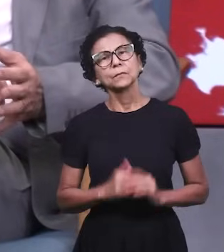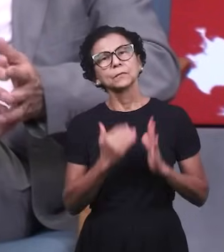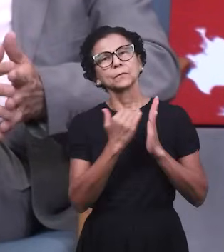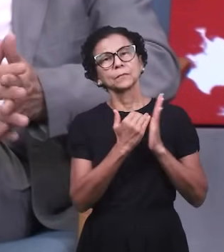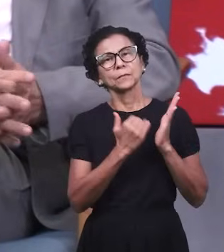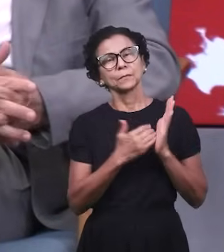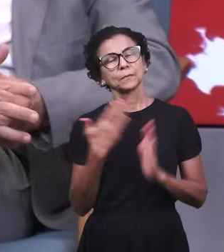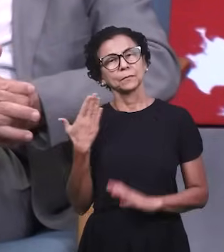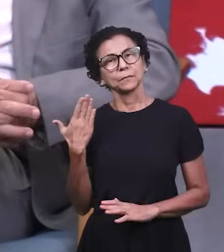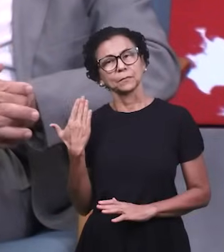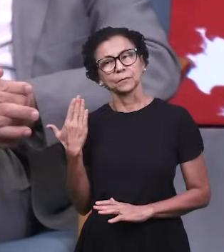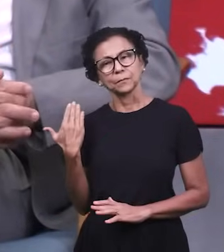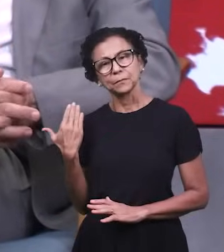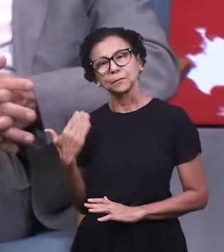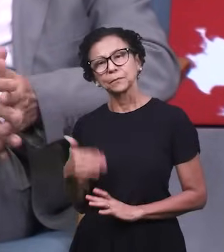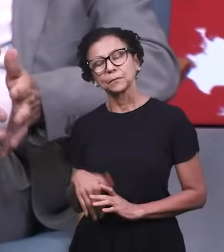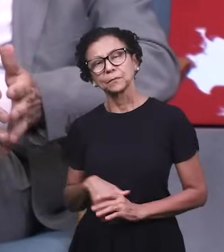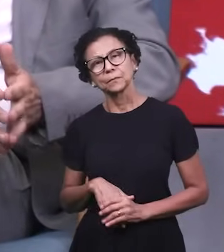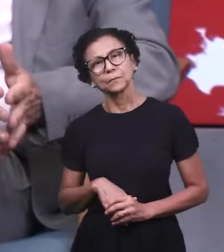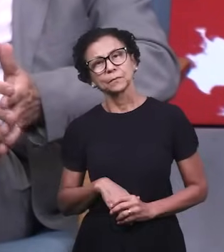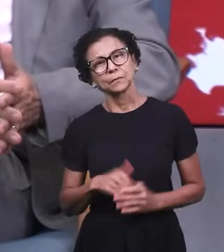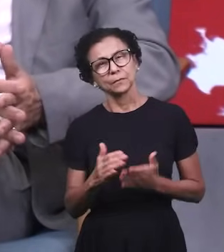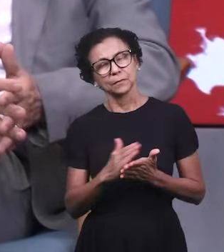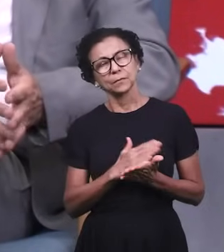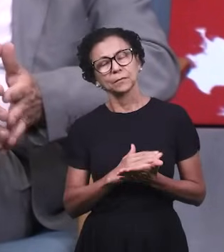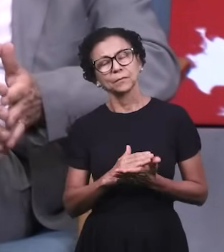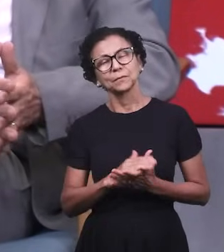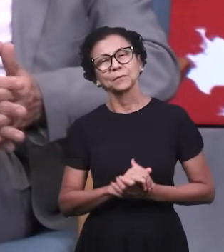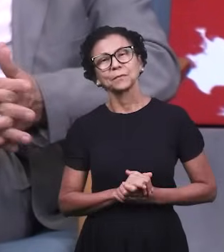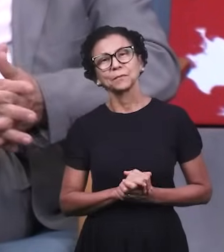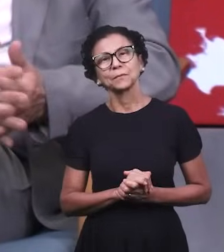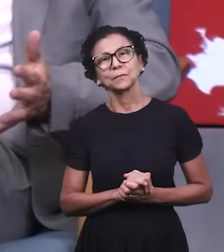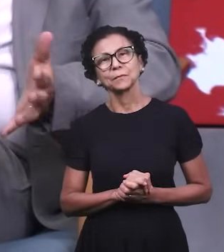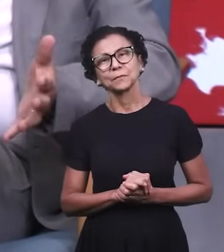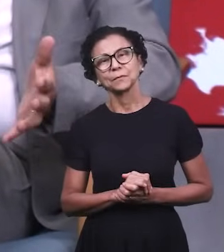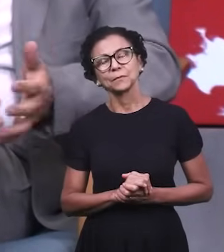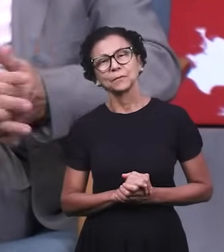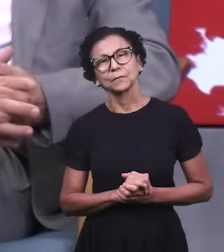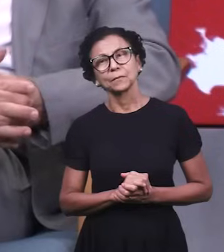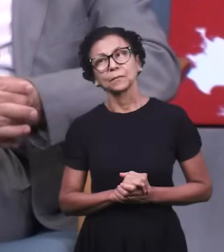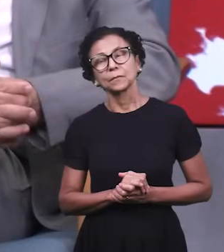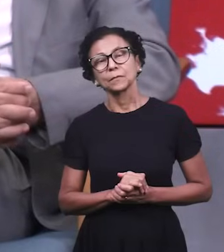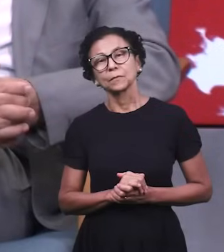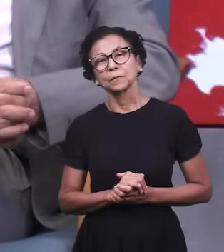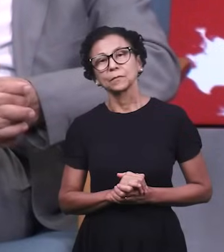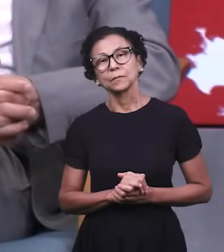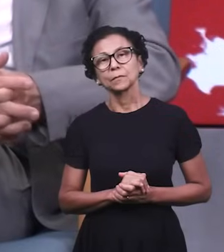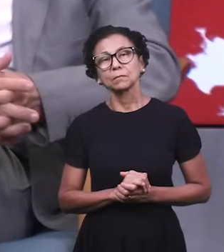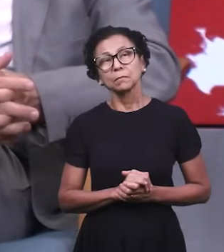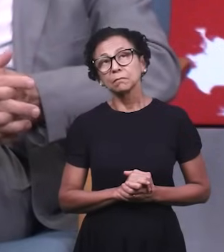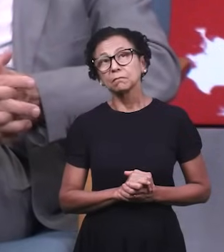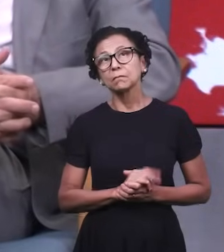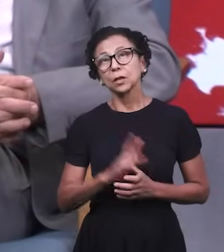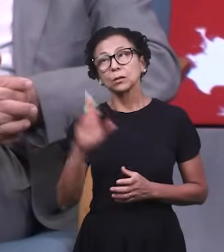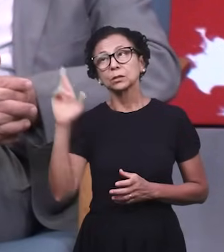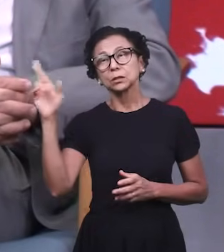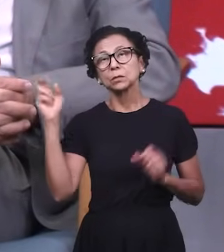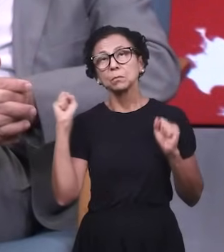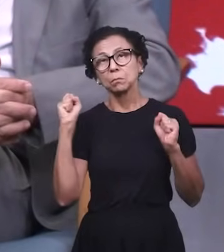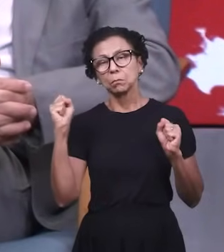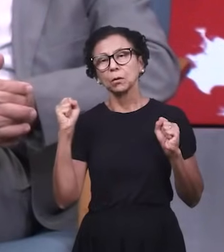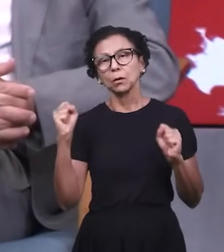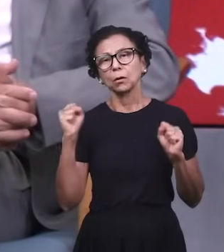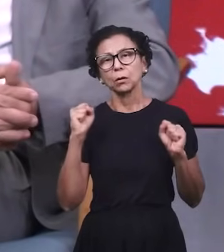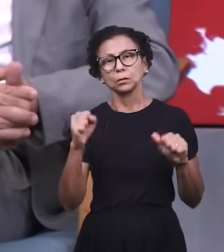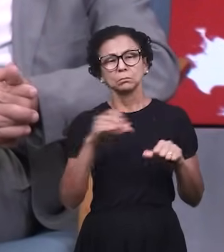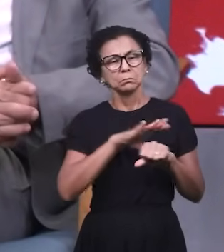que a cura é uma bênção que o Senhor pode dar, mas nós temos que ter